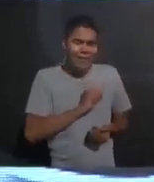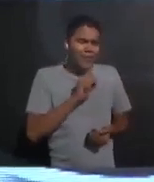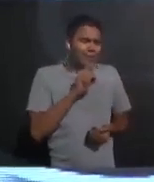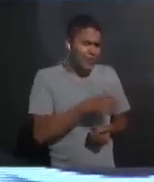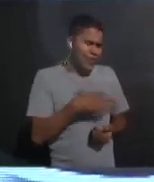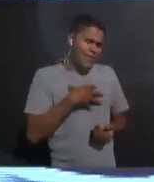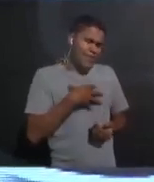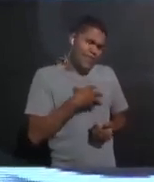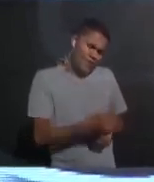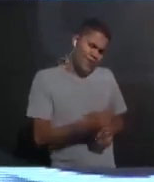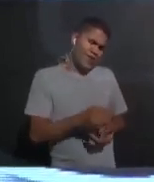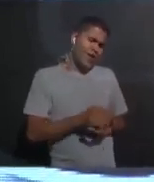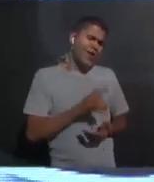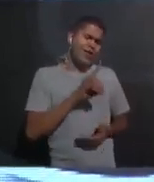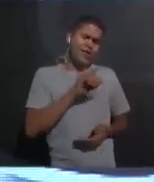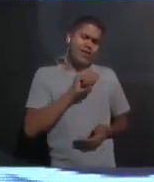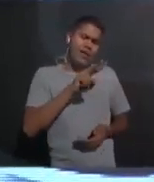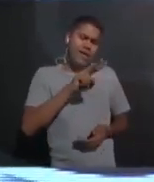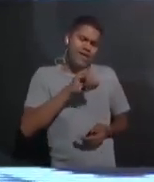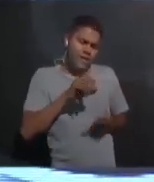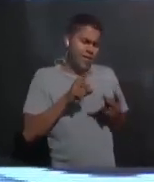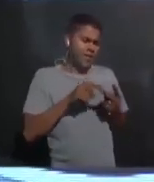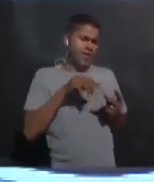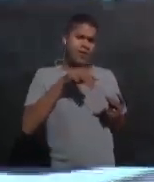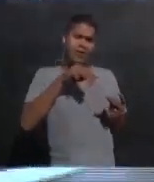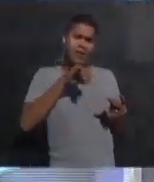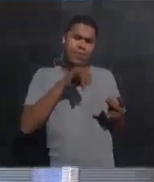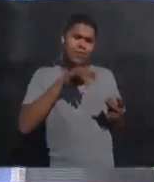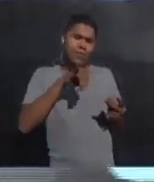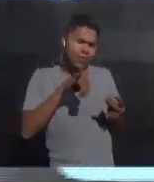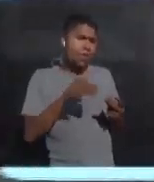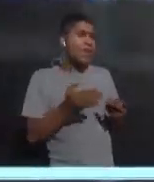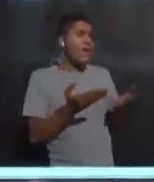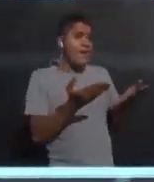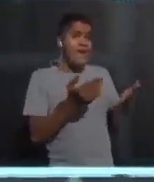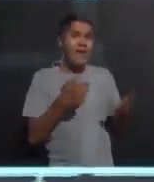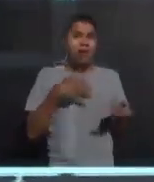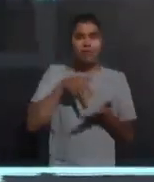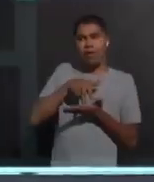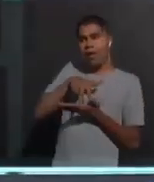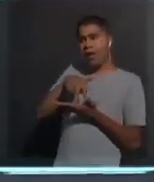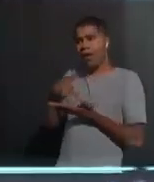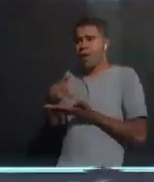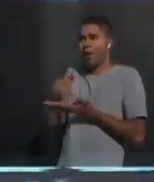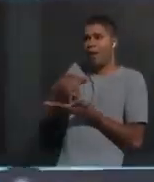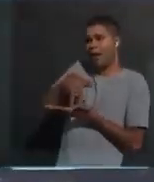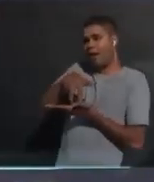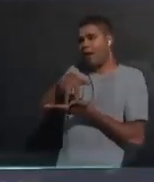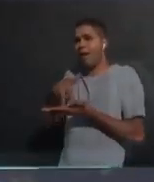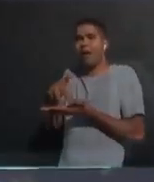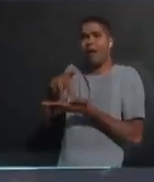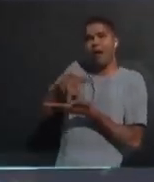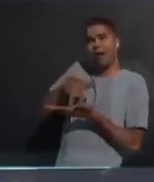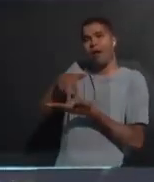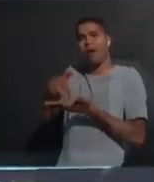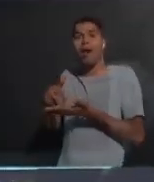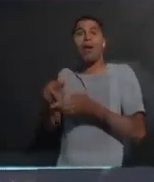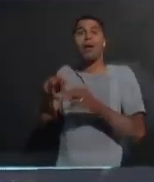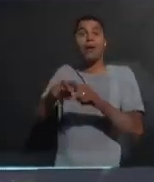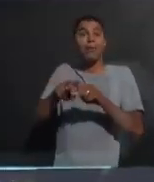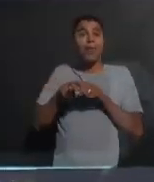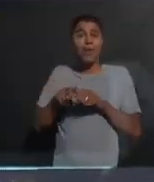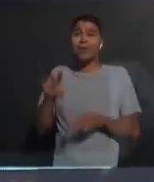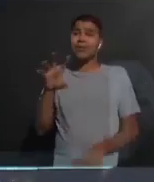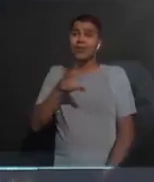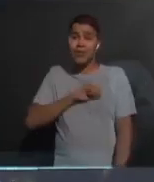firam você davi amo você me e eles vinham por causa do amor que